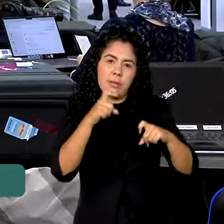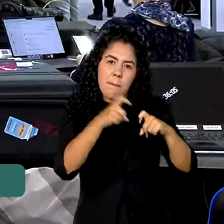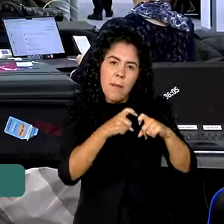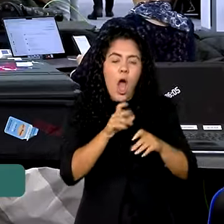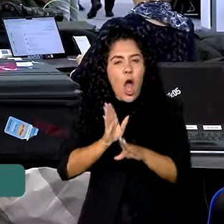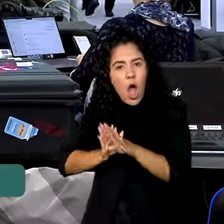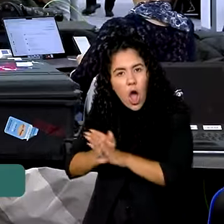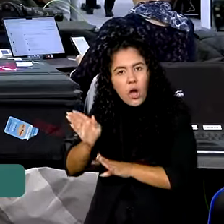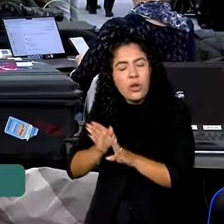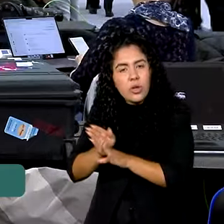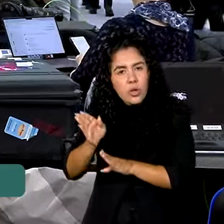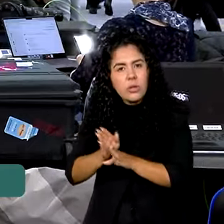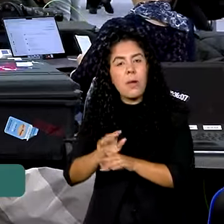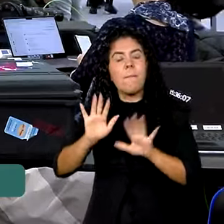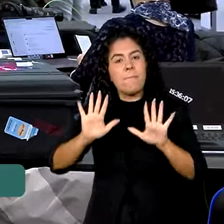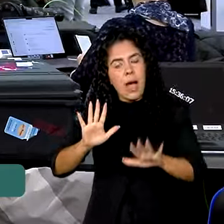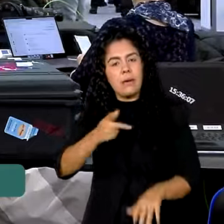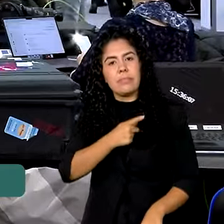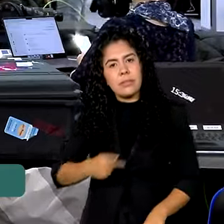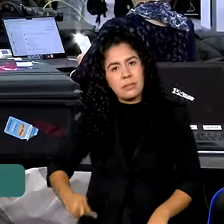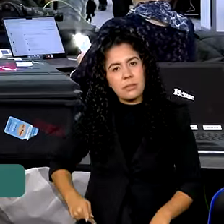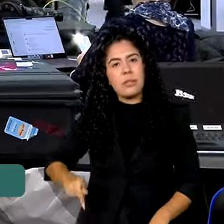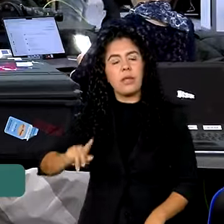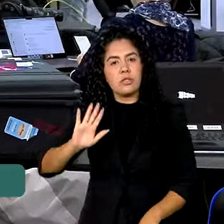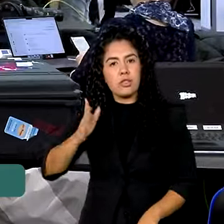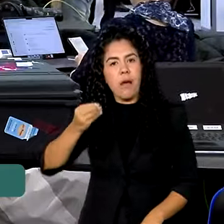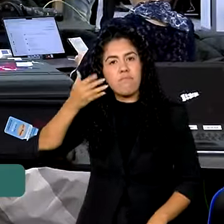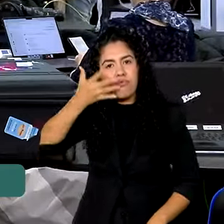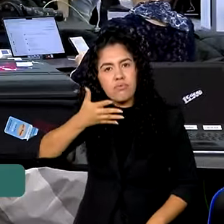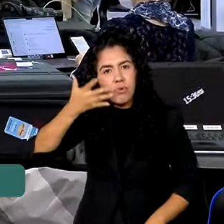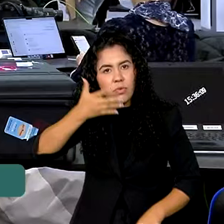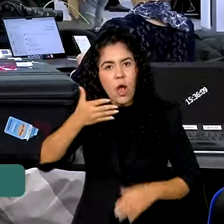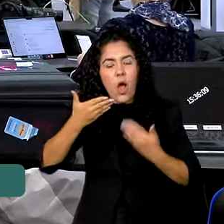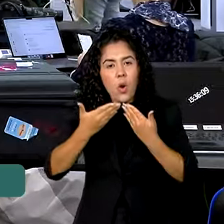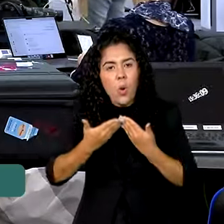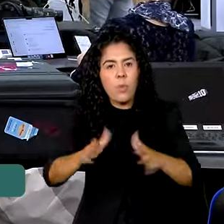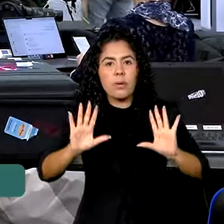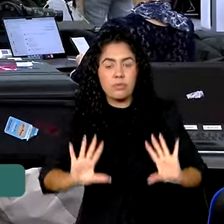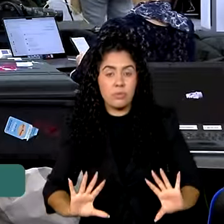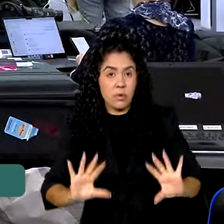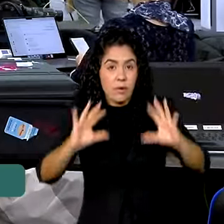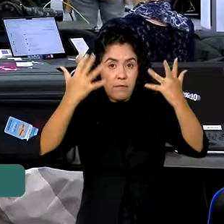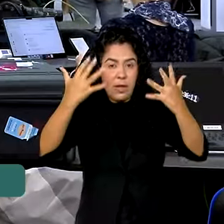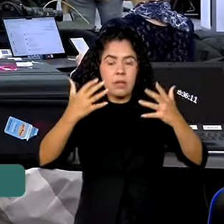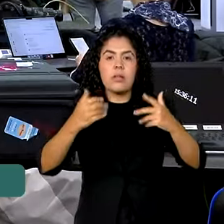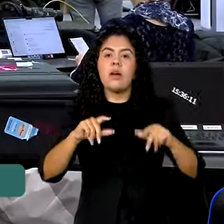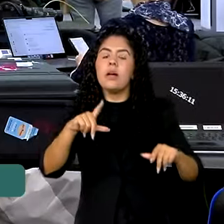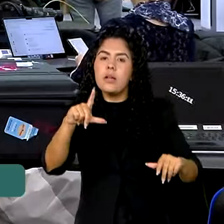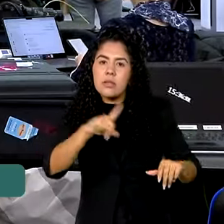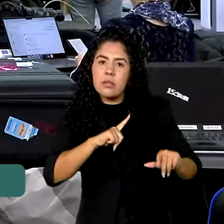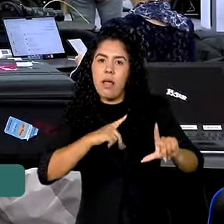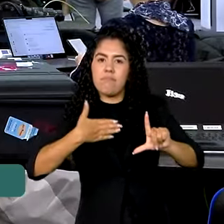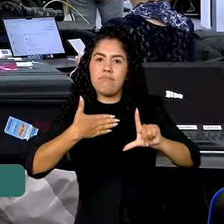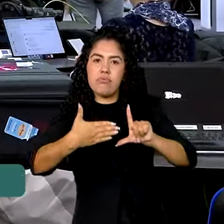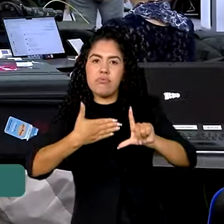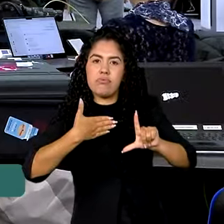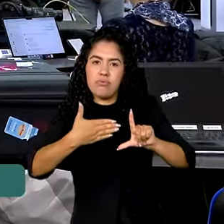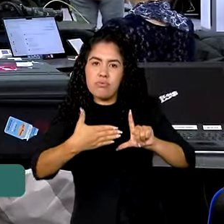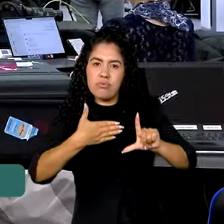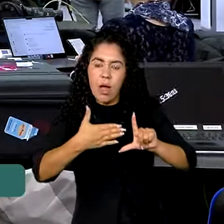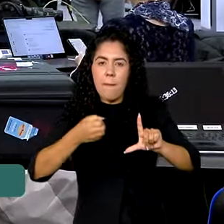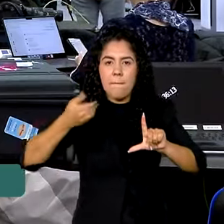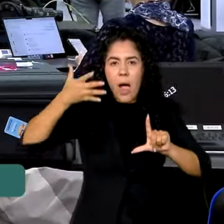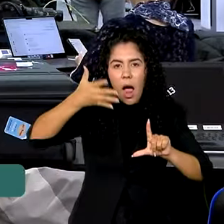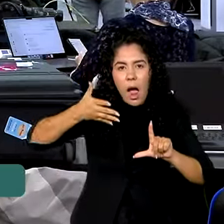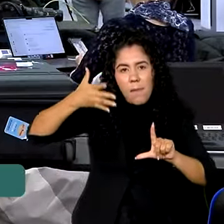né o presidente discursou na abertura da sessão plenária dos do Brick a fala foi transmitida por videoconferência